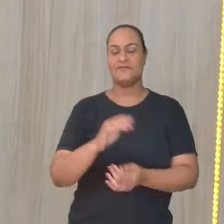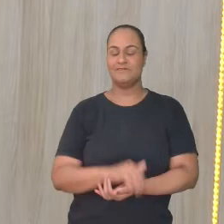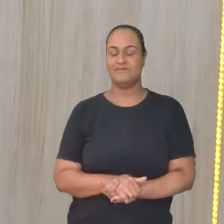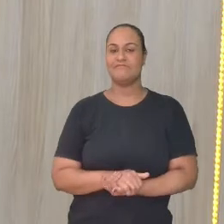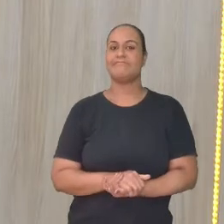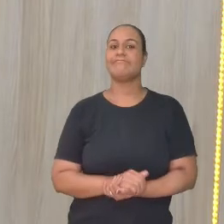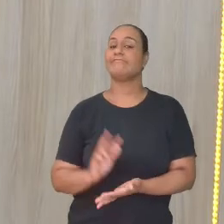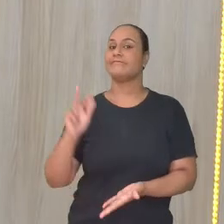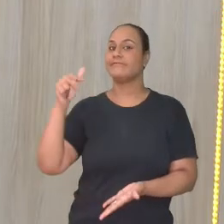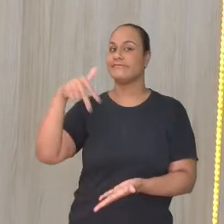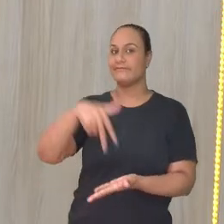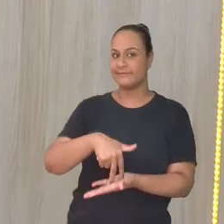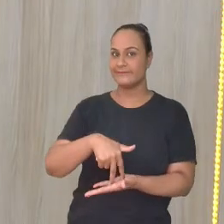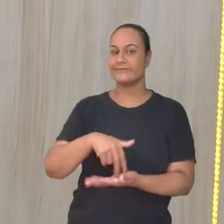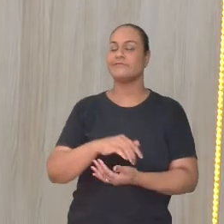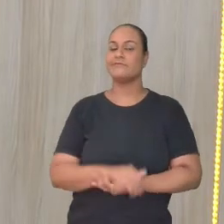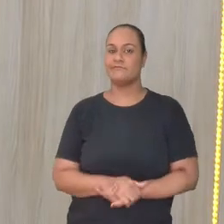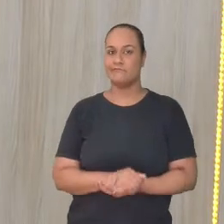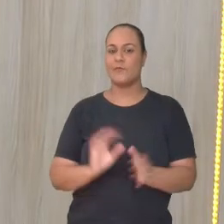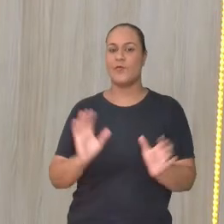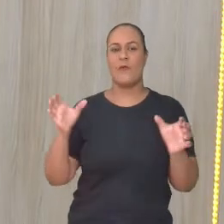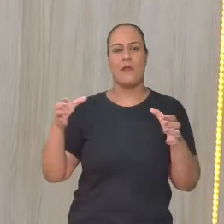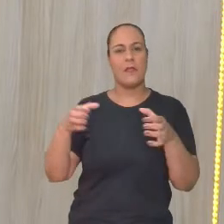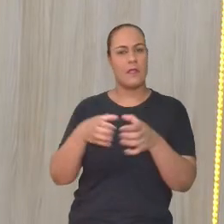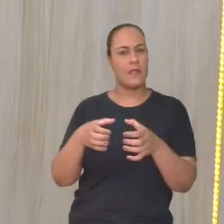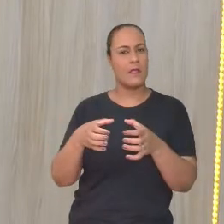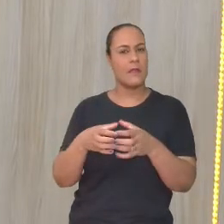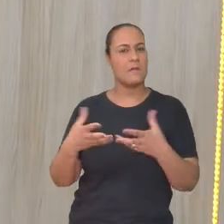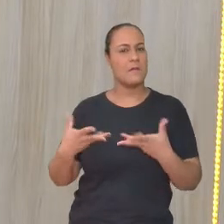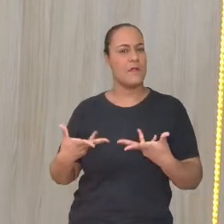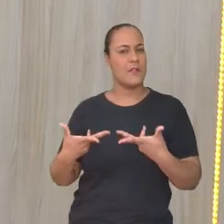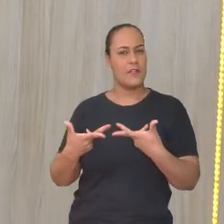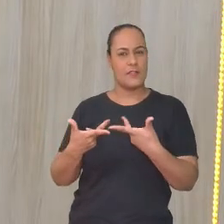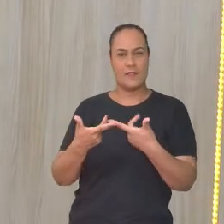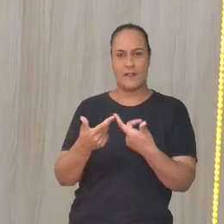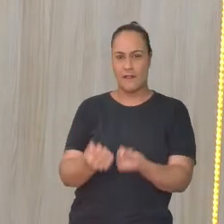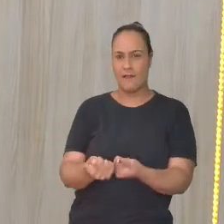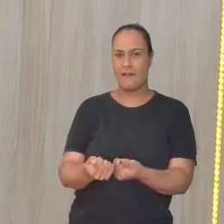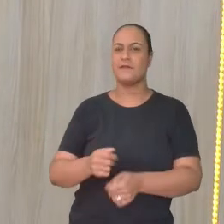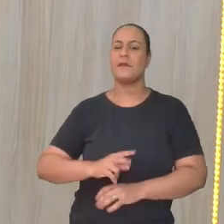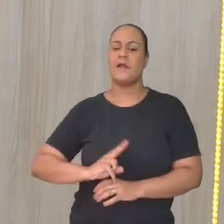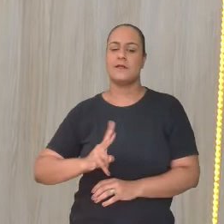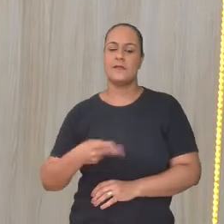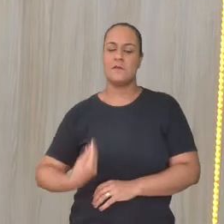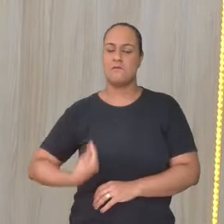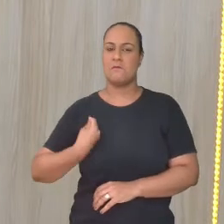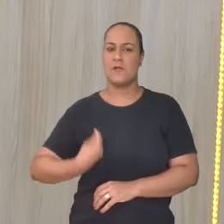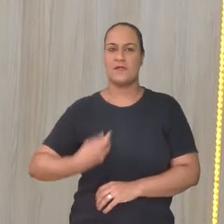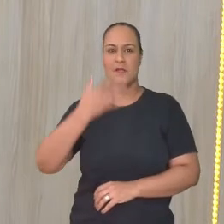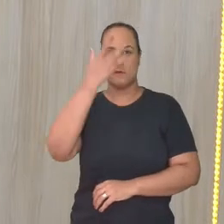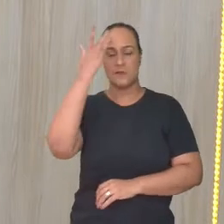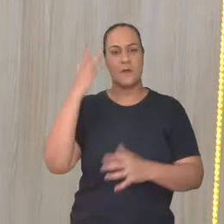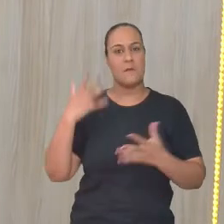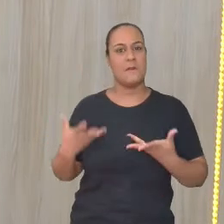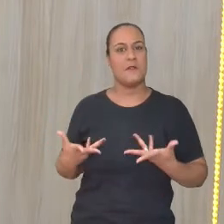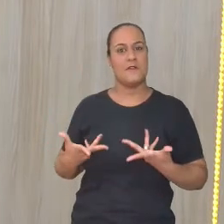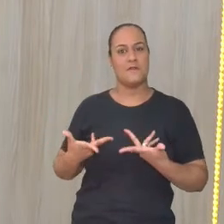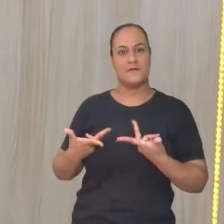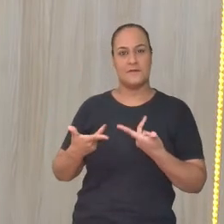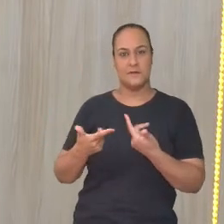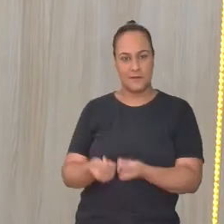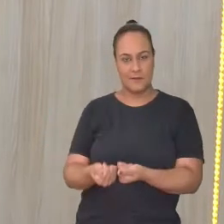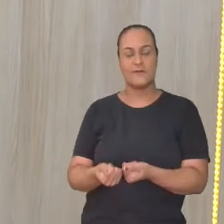E estamos aqui numa equipe, né? Eu ando muito bem acompanhada, numa equipe massa, a gente trabalha sempre aqui